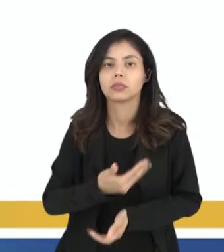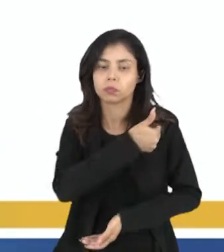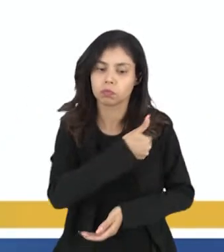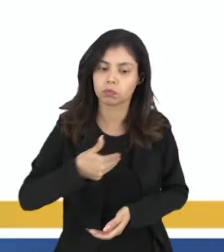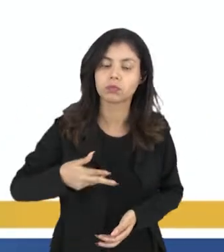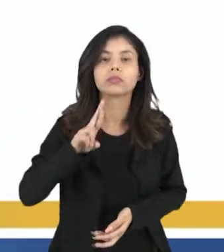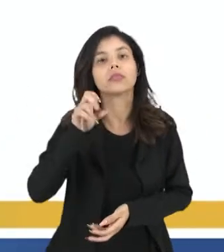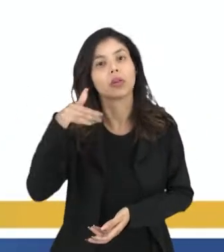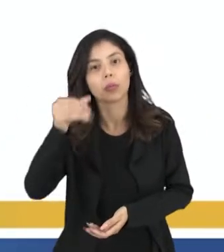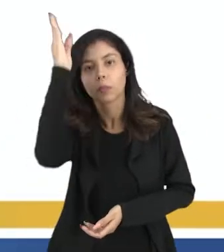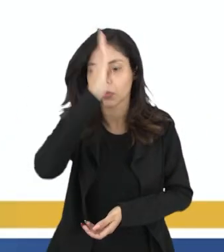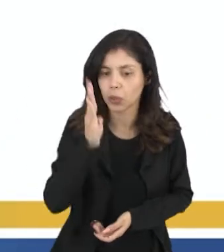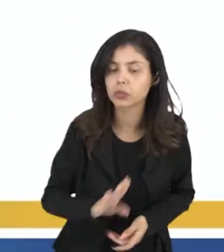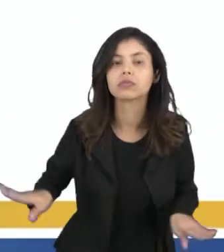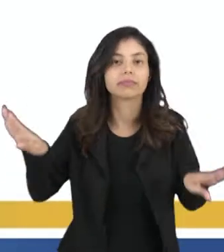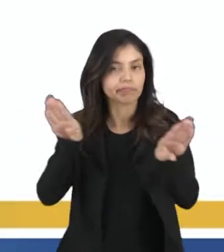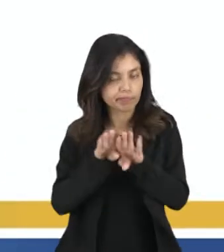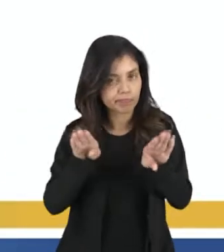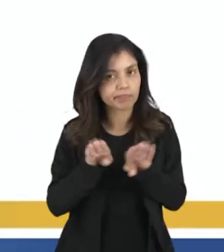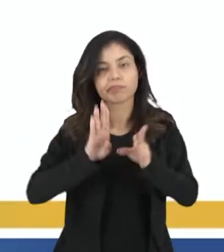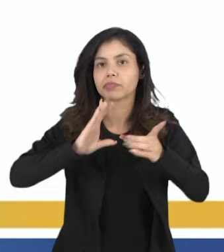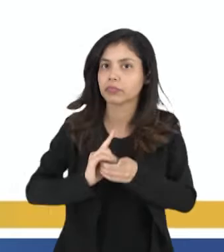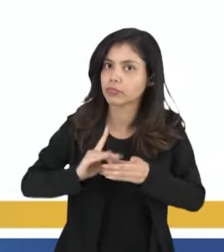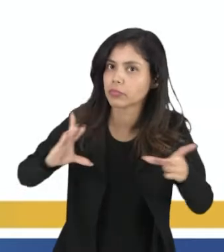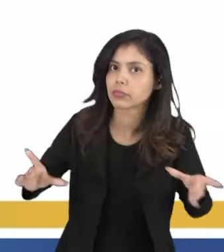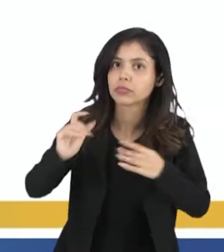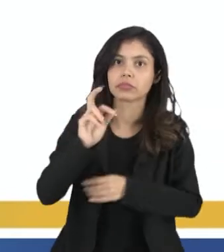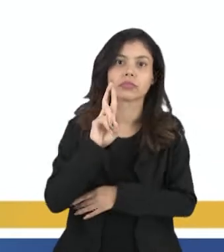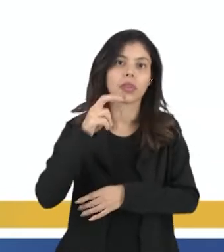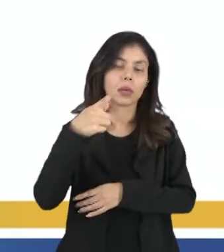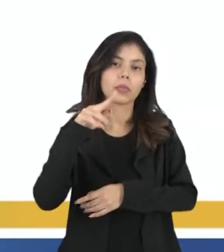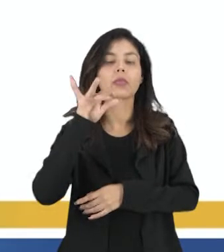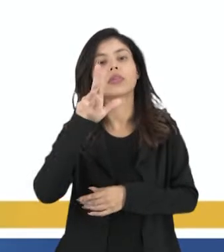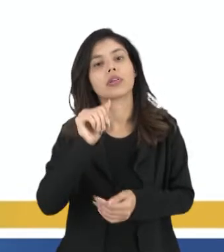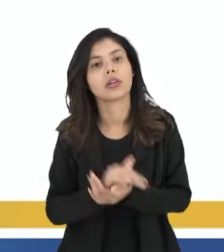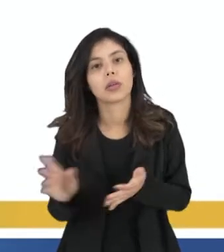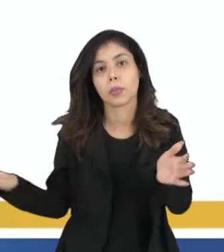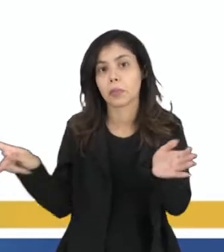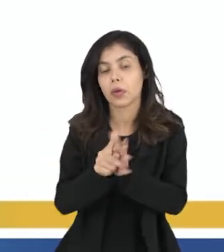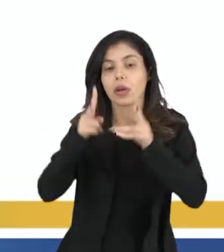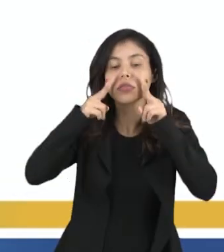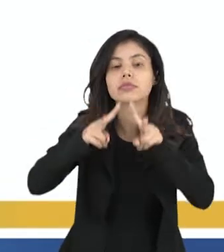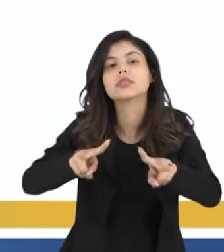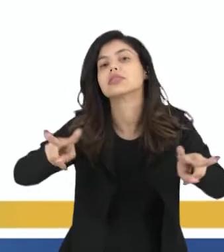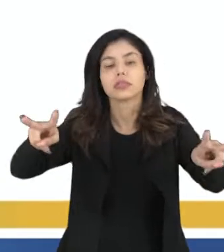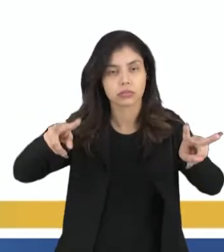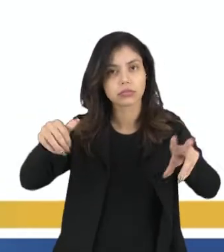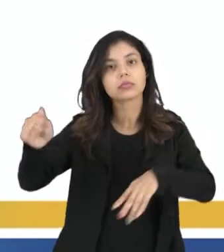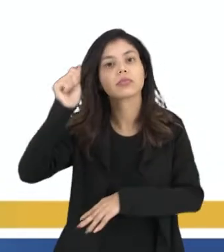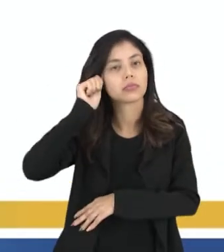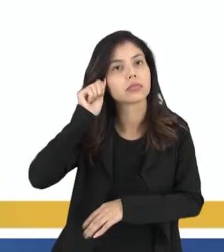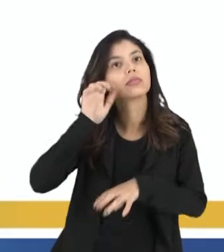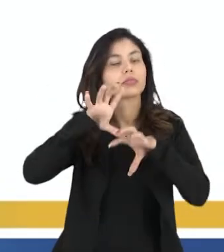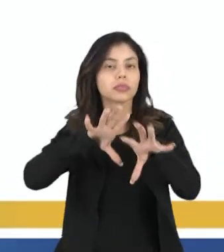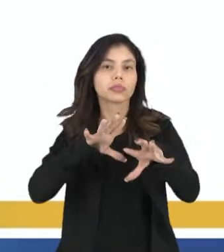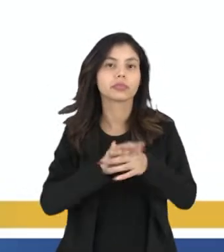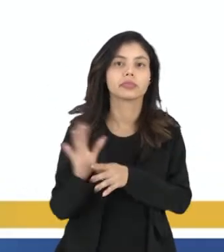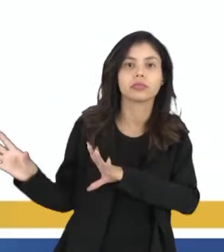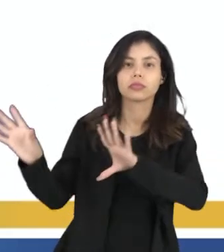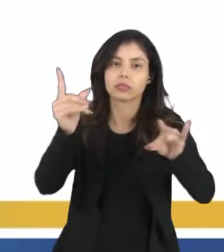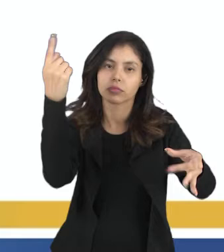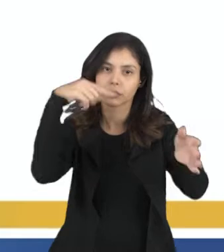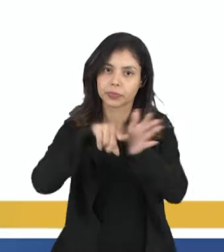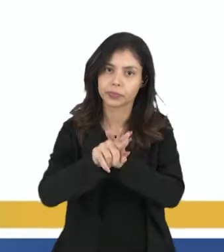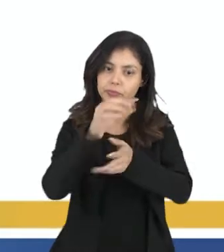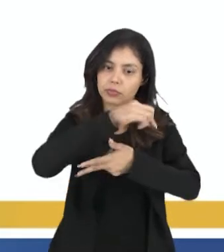republicano, o Brasil também é um Estado democrático e republicano, graças à visão desse autor, tá bom? Então vamos lá para a